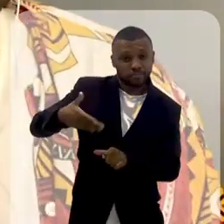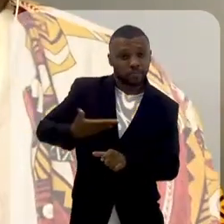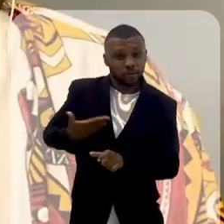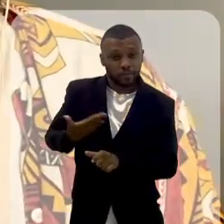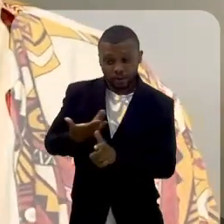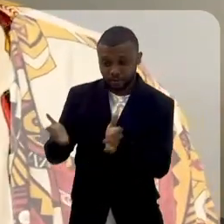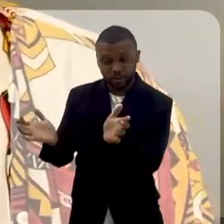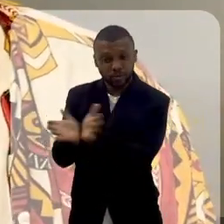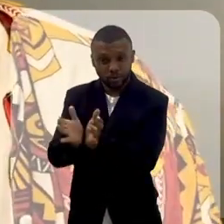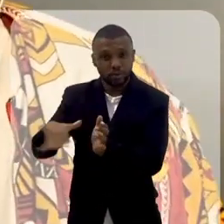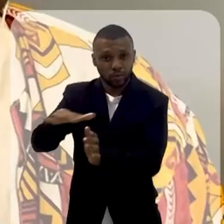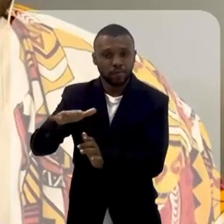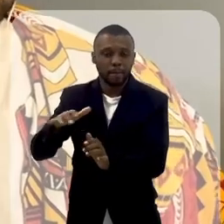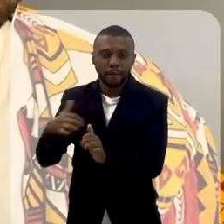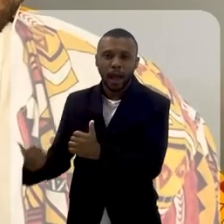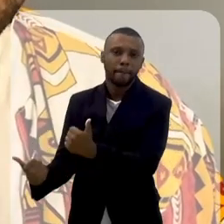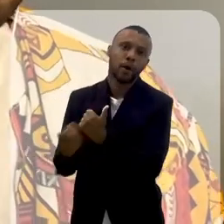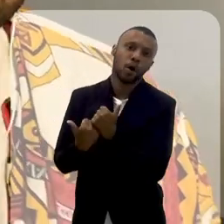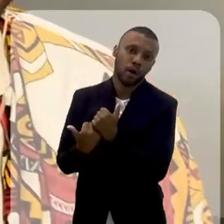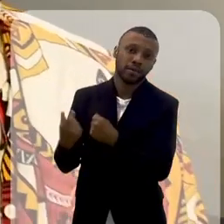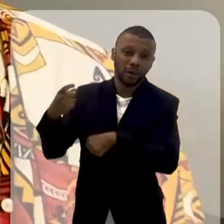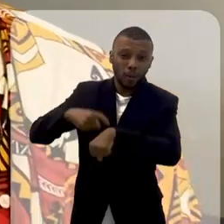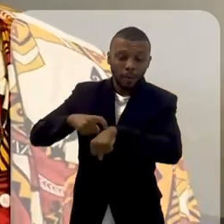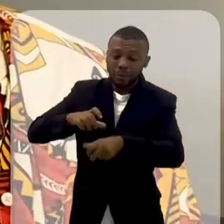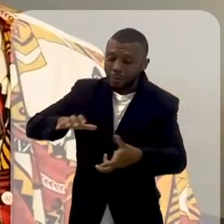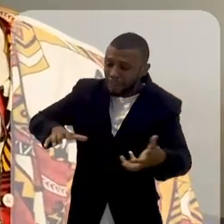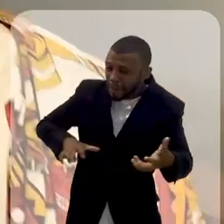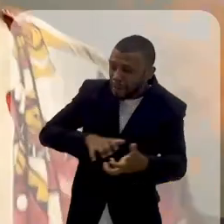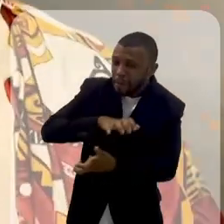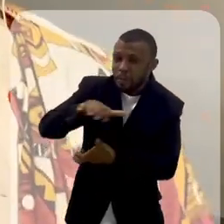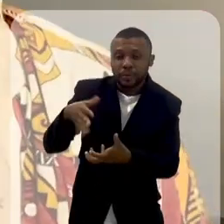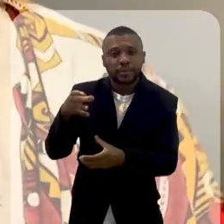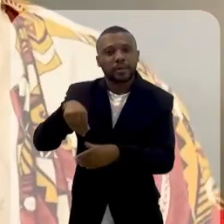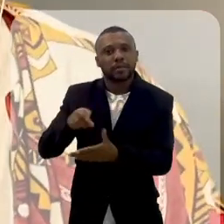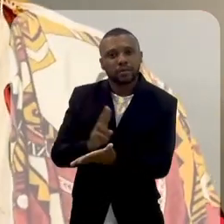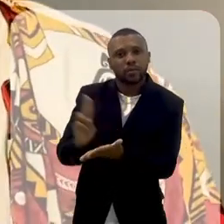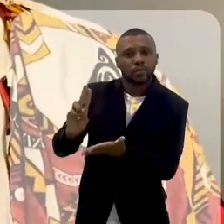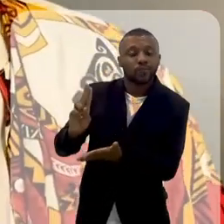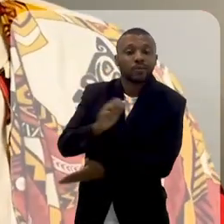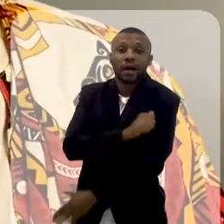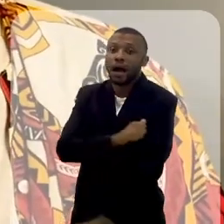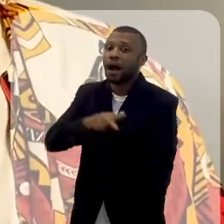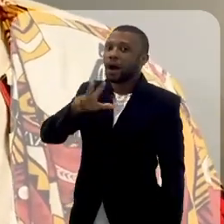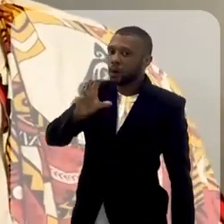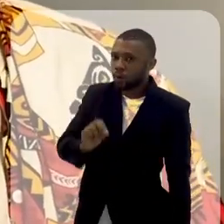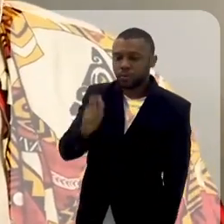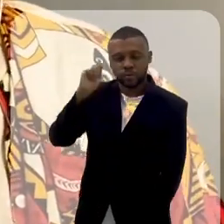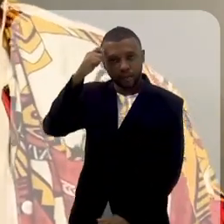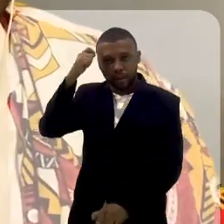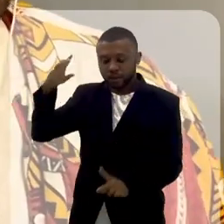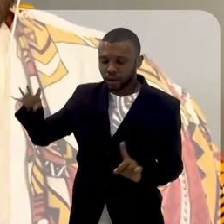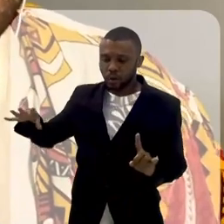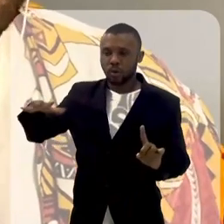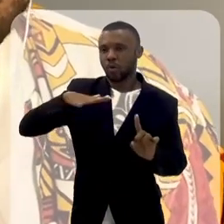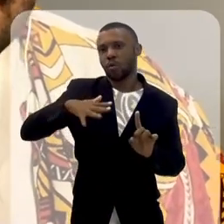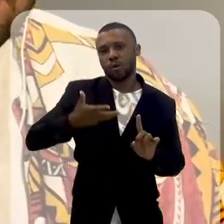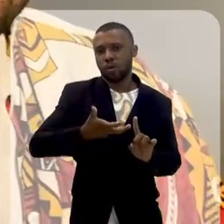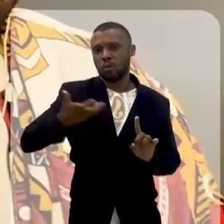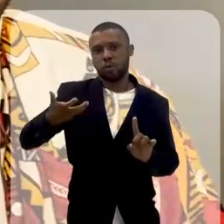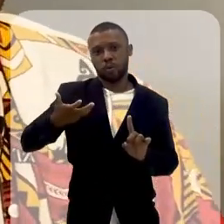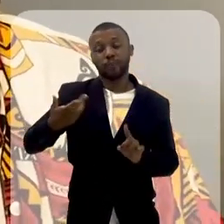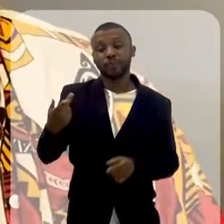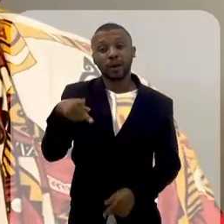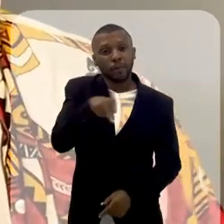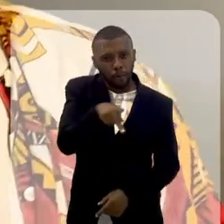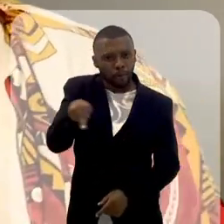bem abraçado por muitos colegas de classe, é um momento de revolução dentro da universidade, então tem mais alunos negros também,